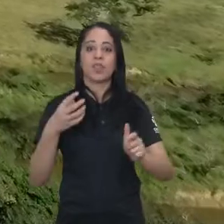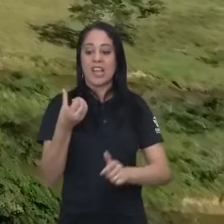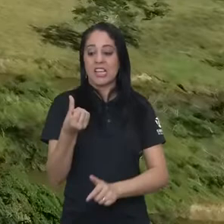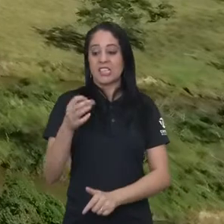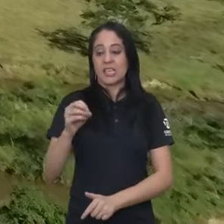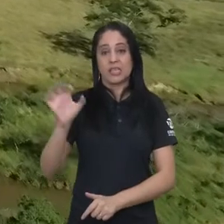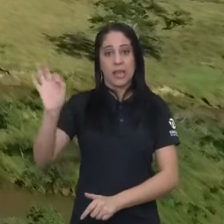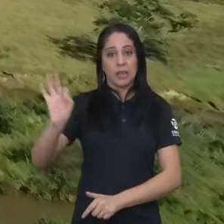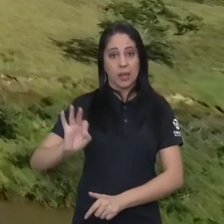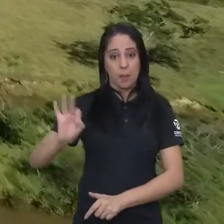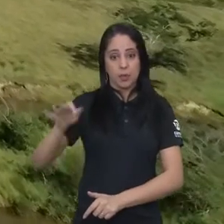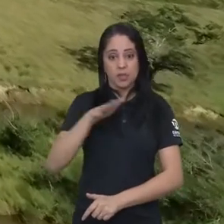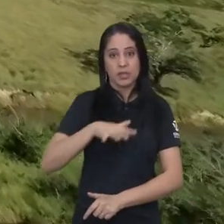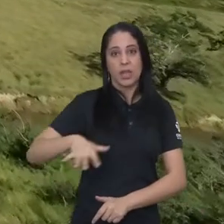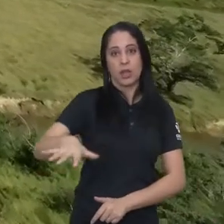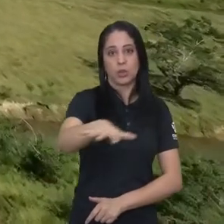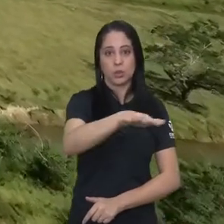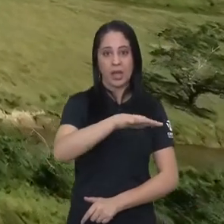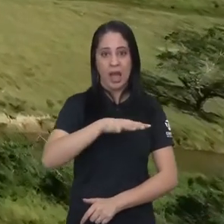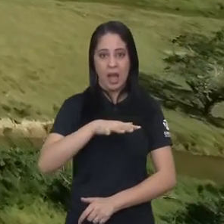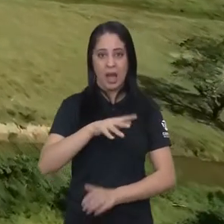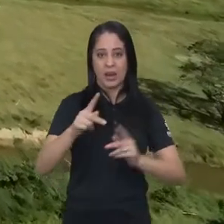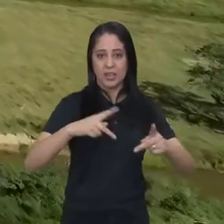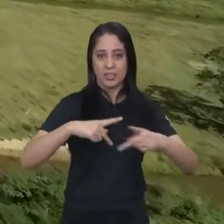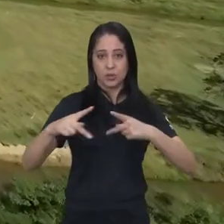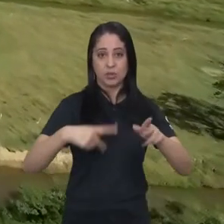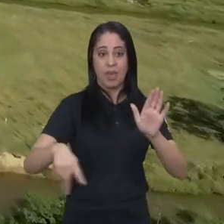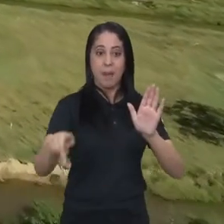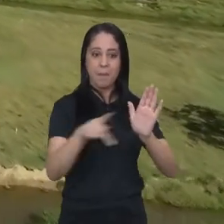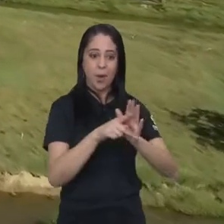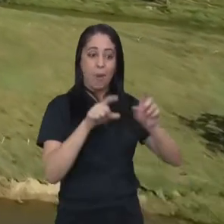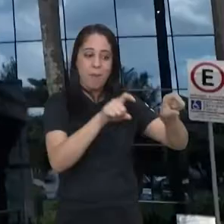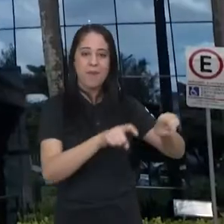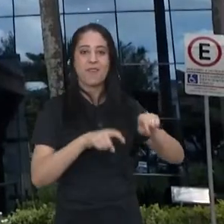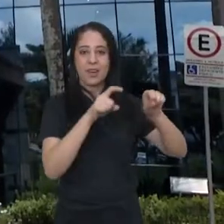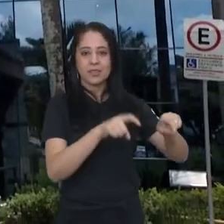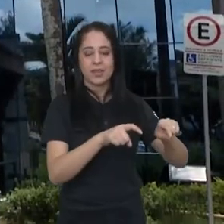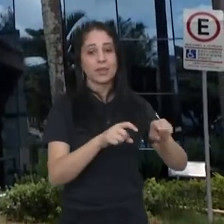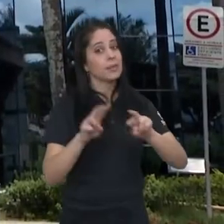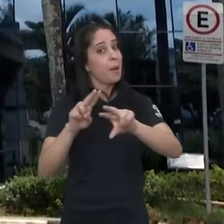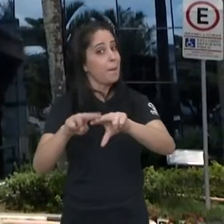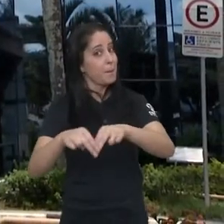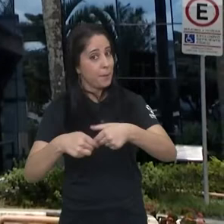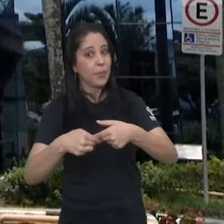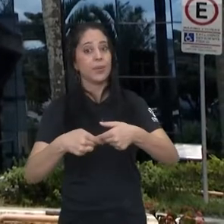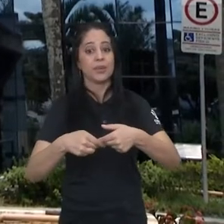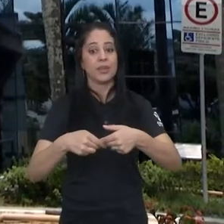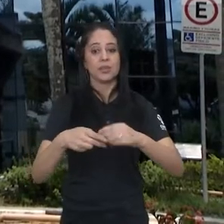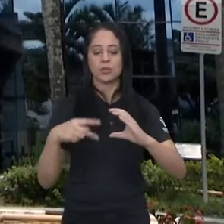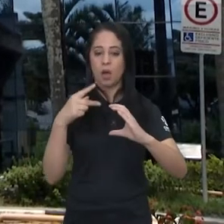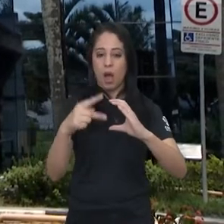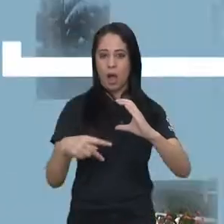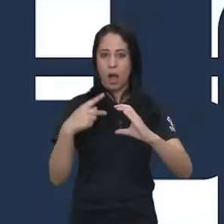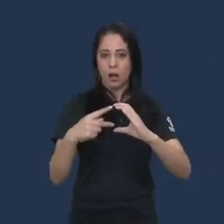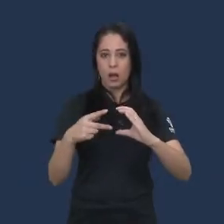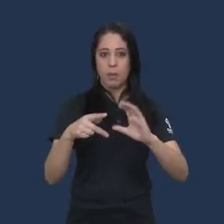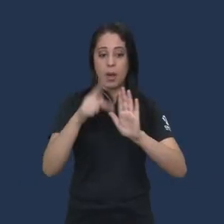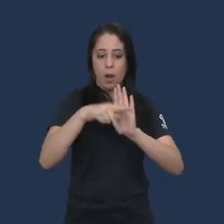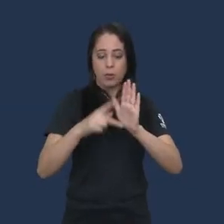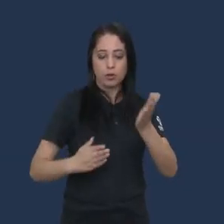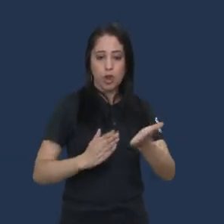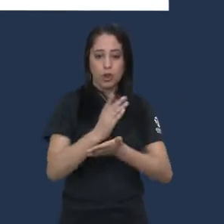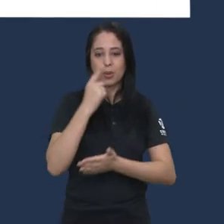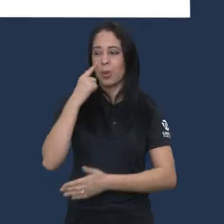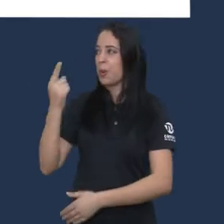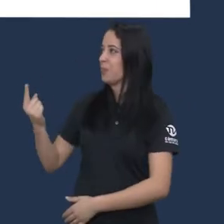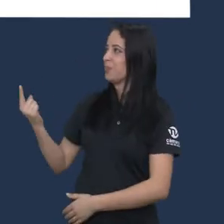a prefeitura mais de sessenta por cento da área do município pertence a zona rural e foi pensando nessa realidade que a câmara